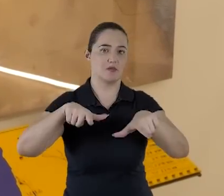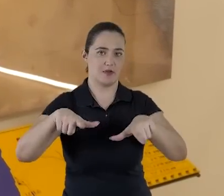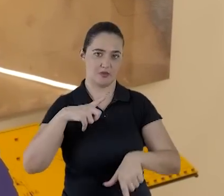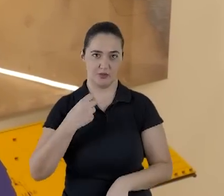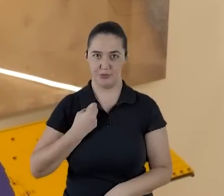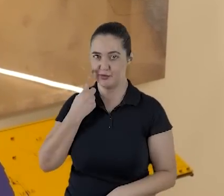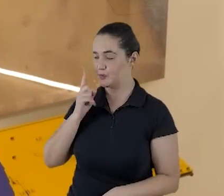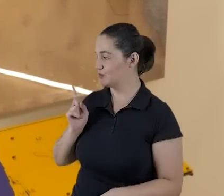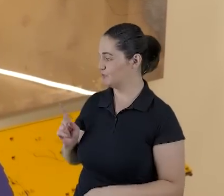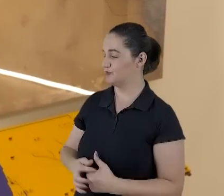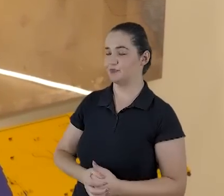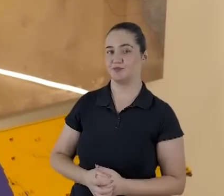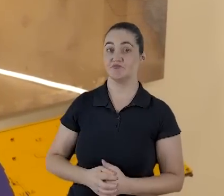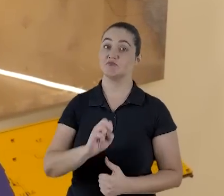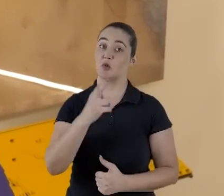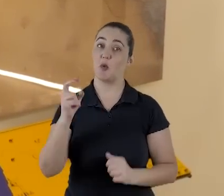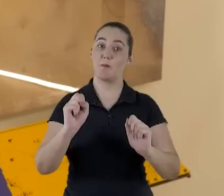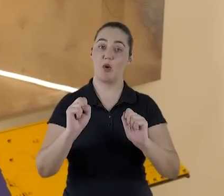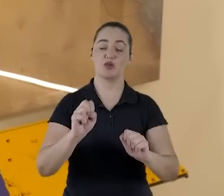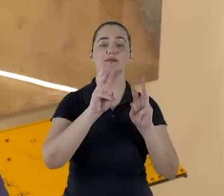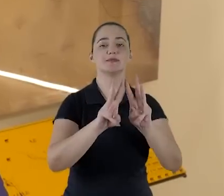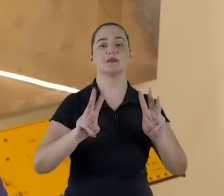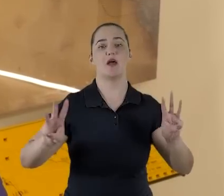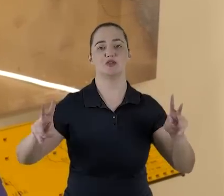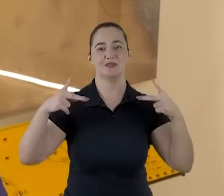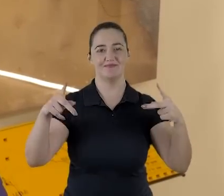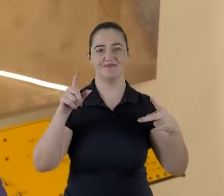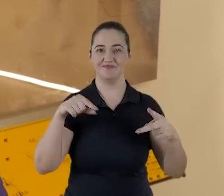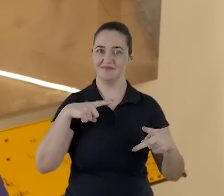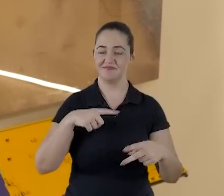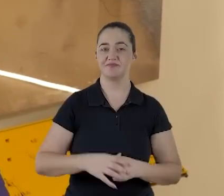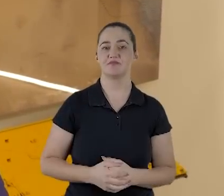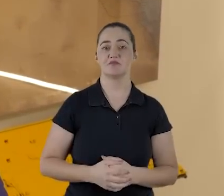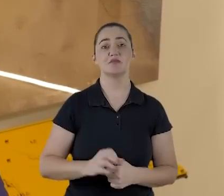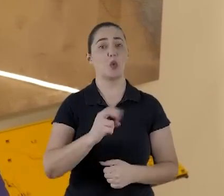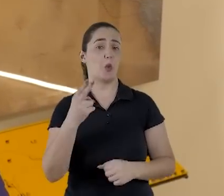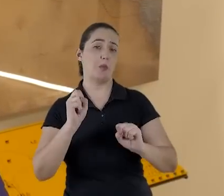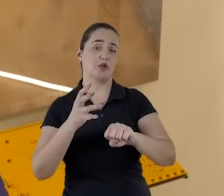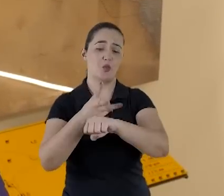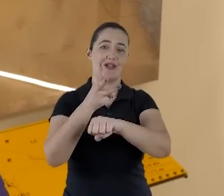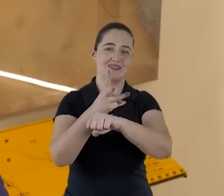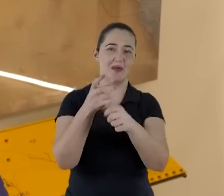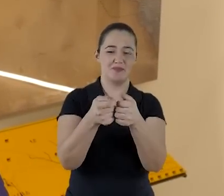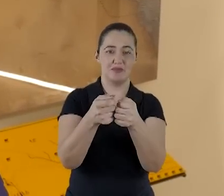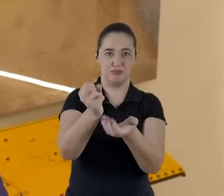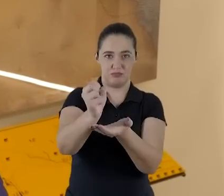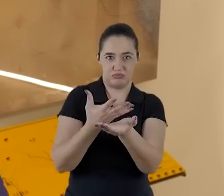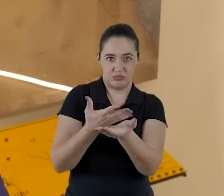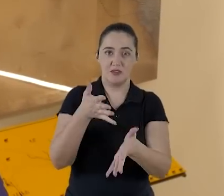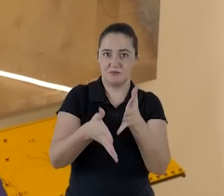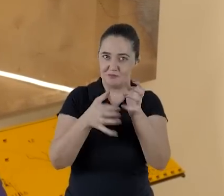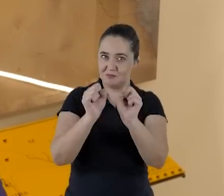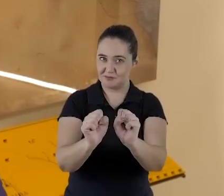21 27 3121 ou pelo site biblia.com.br. Você também pode mandar uma mensagem para o nosso WhatsApp ou